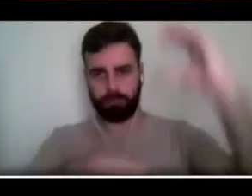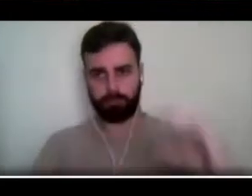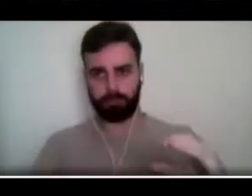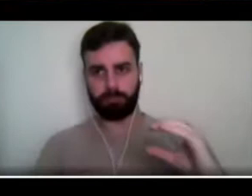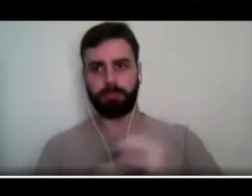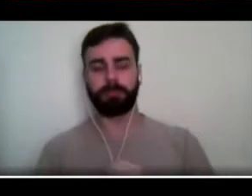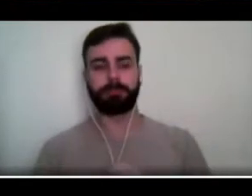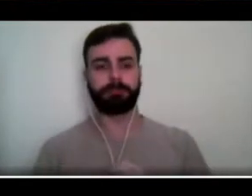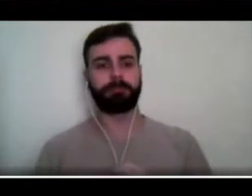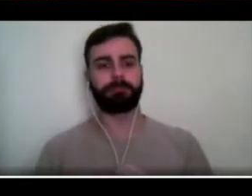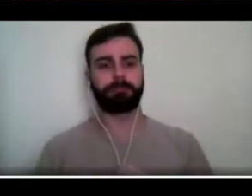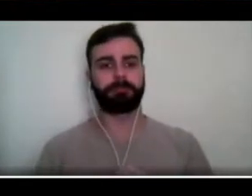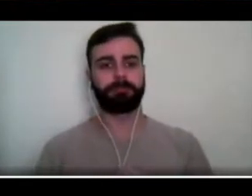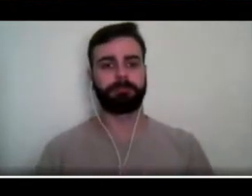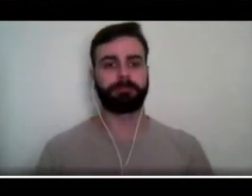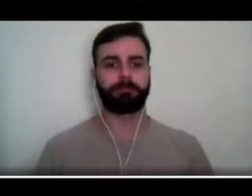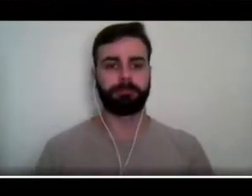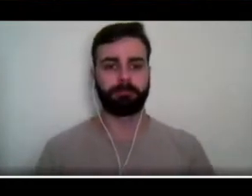Jesus Cristo.